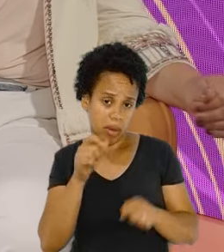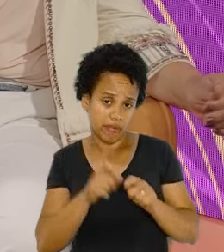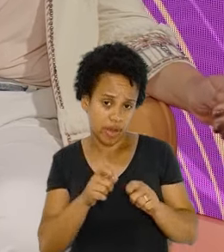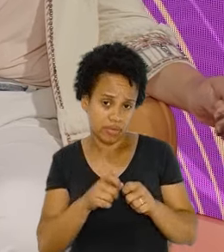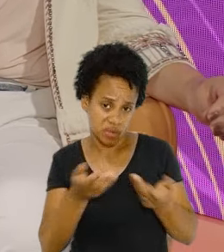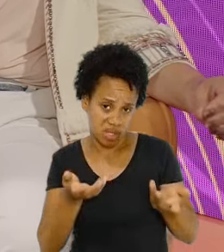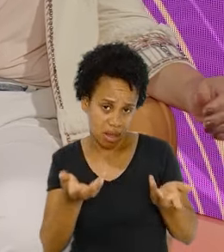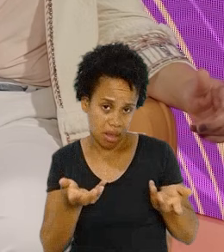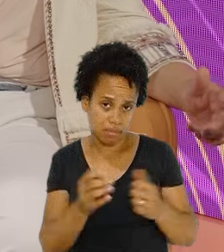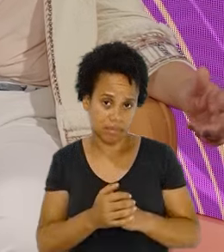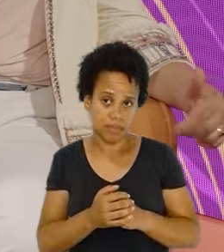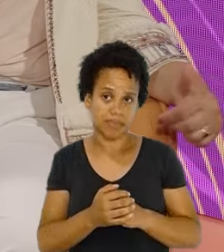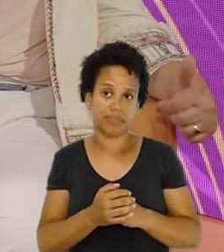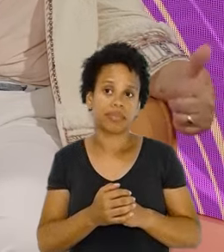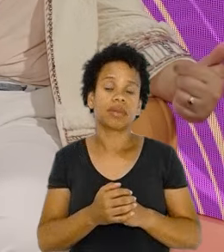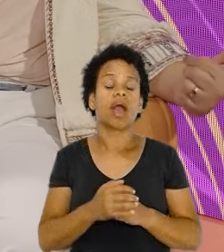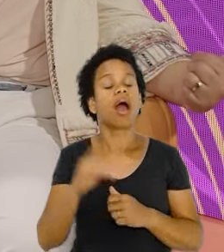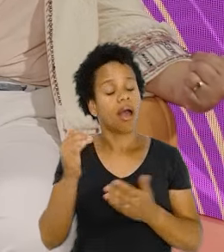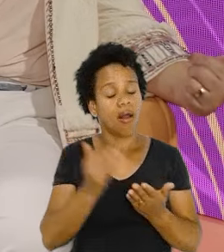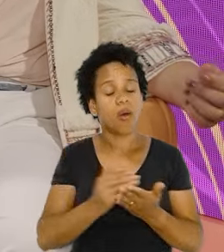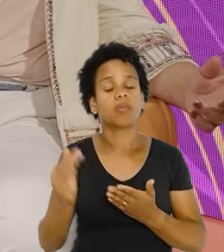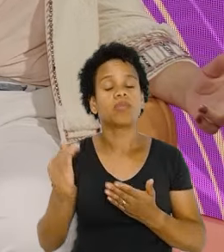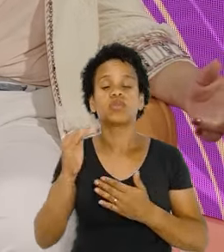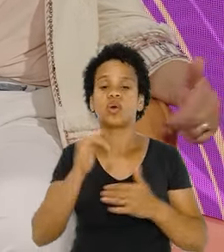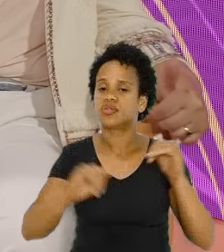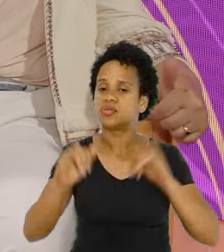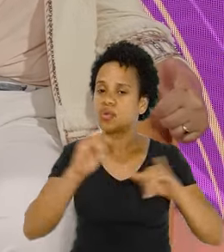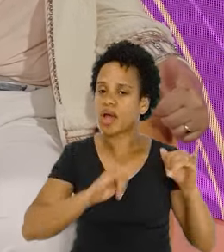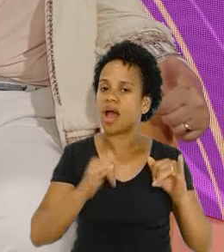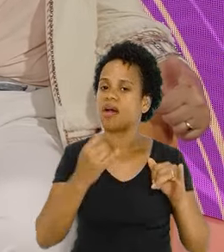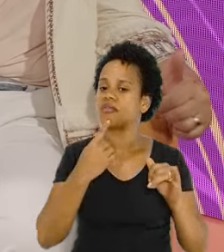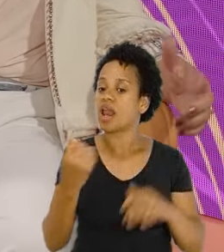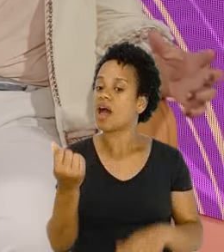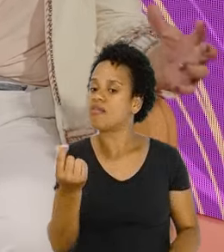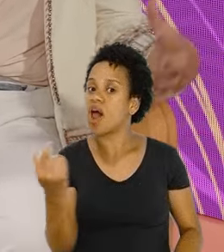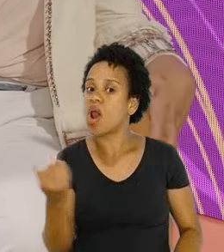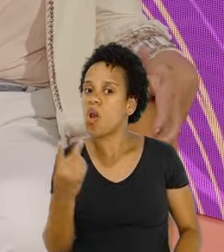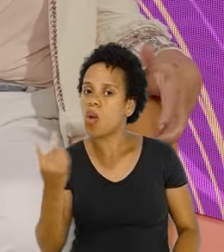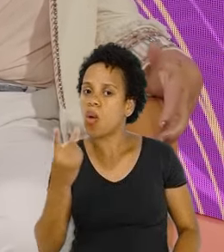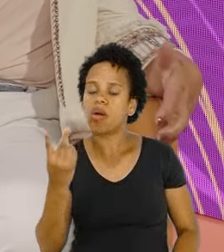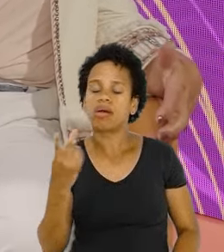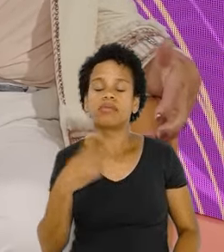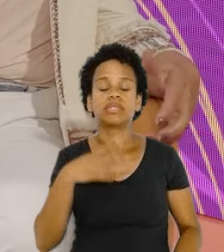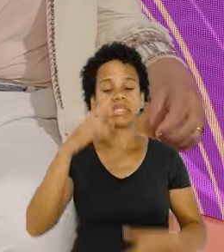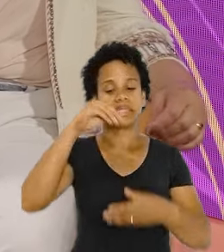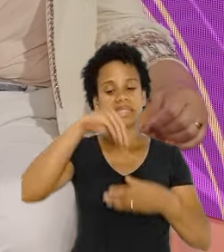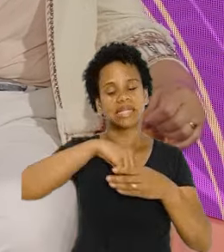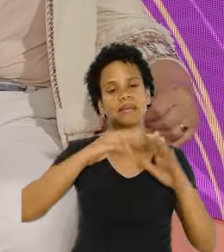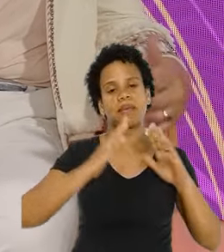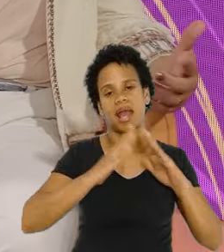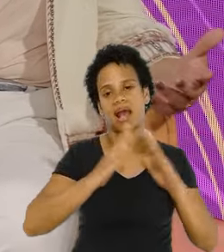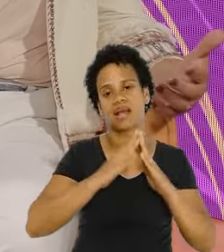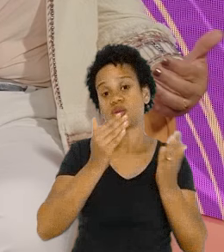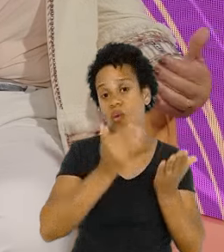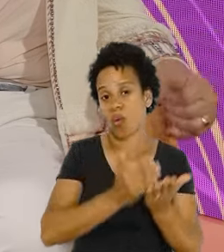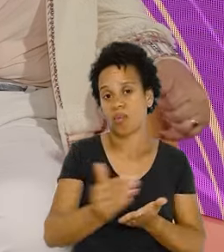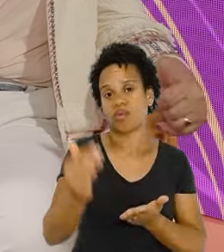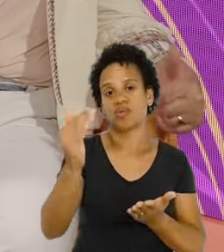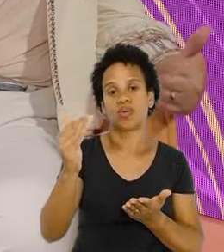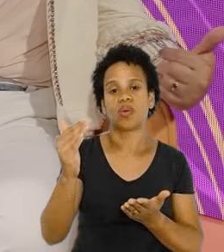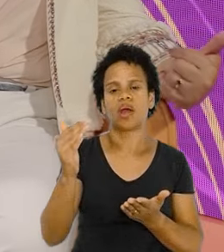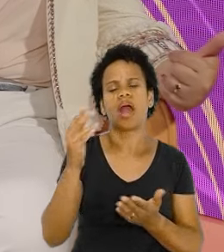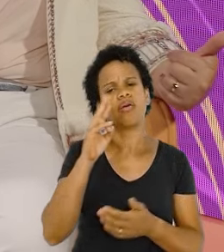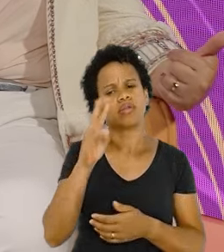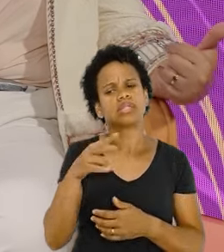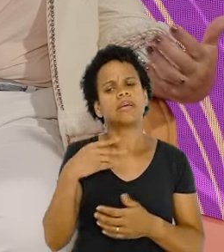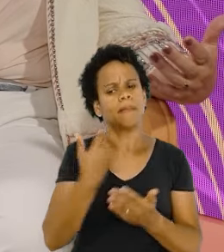que a minha mãe faz para você aí ela mesma começou a colocar preço aí eu comecei e foi assim de dentro da minha casa aí eu comecei a ver que